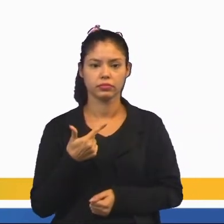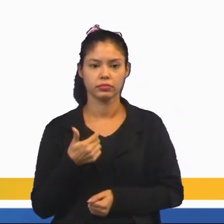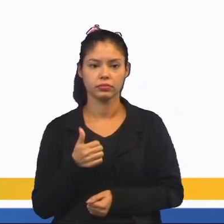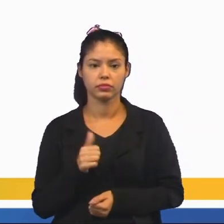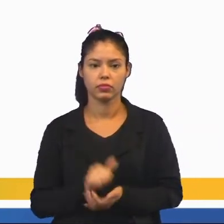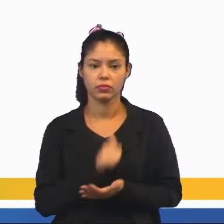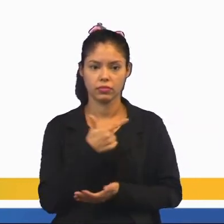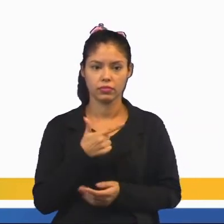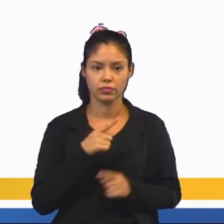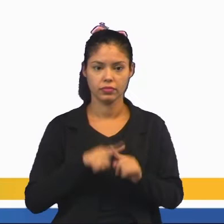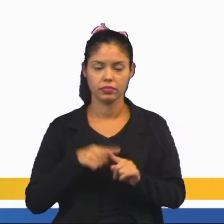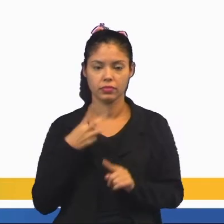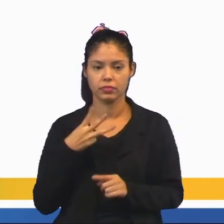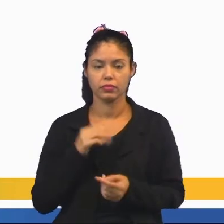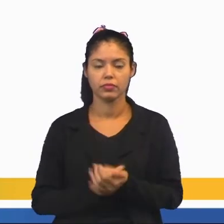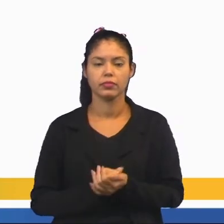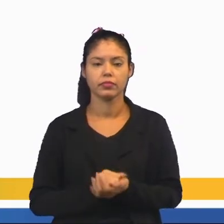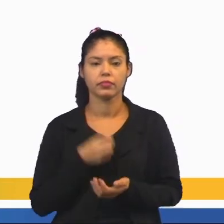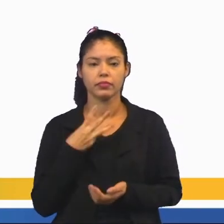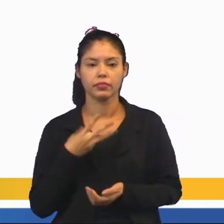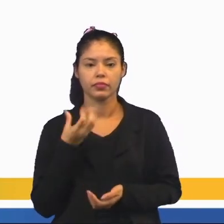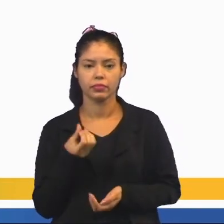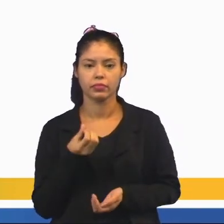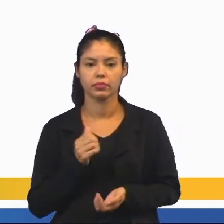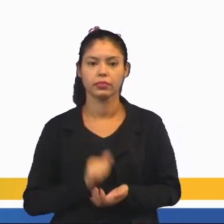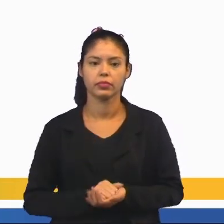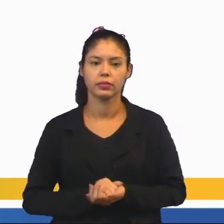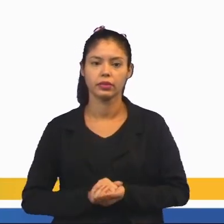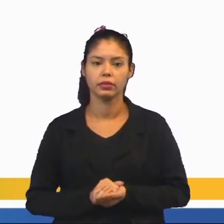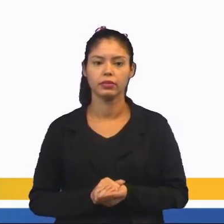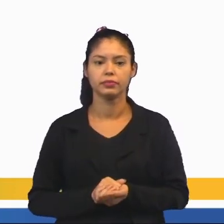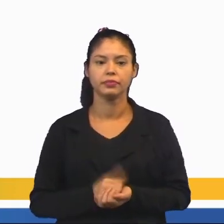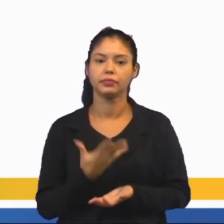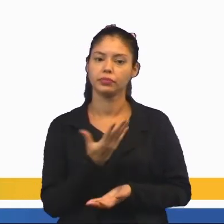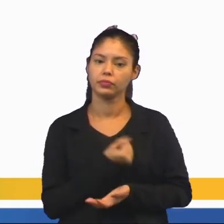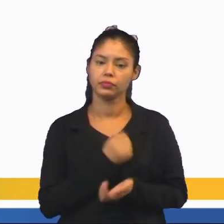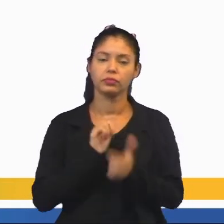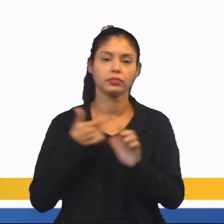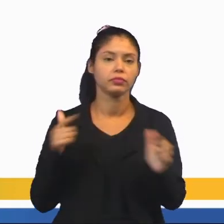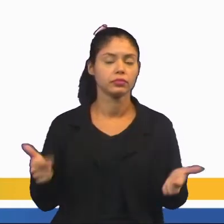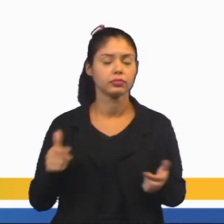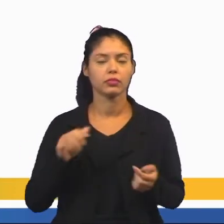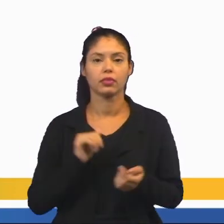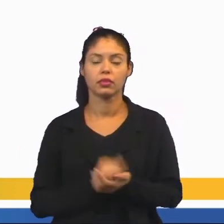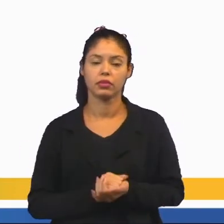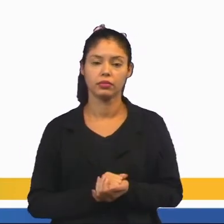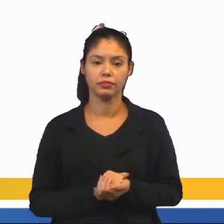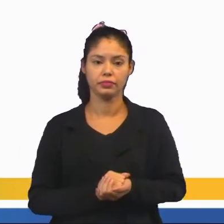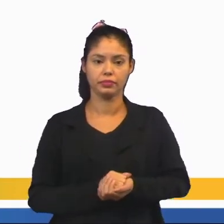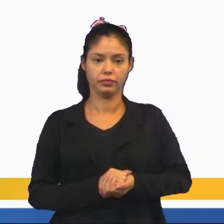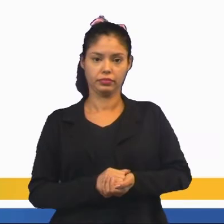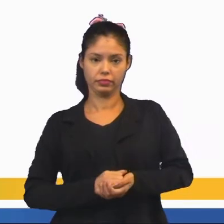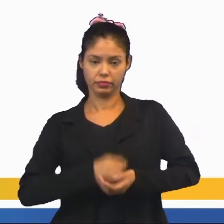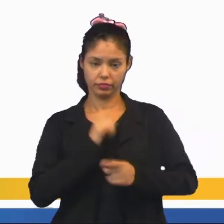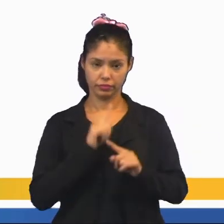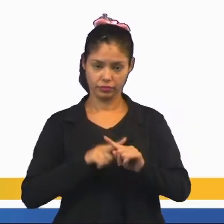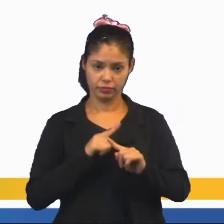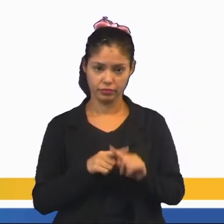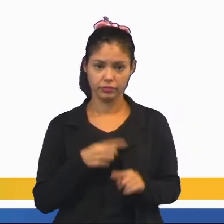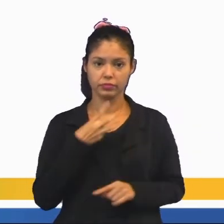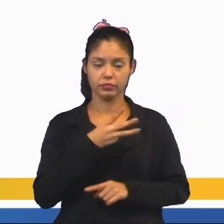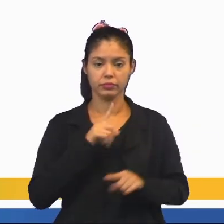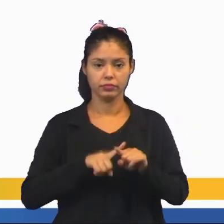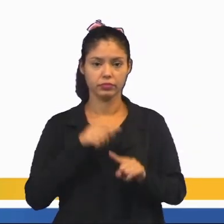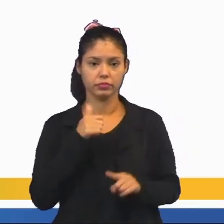mais 12 vezes 3, que é igual a 36. Primeira multiplicação que nós fizemos, 3